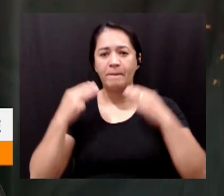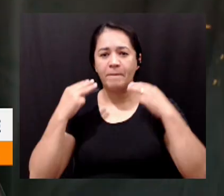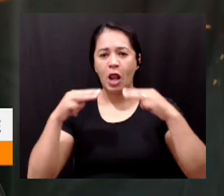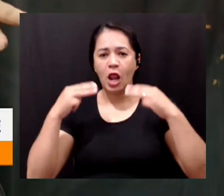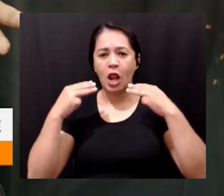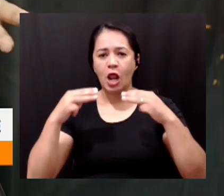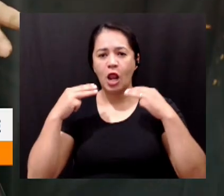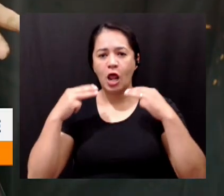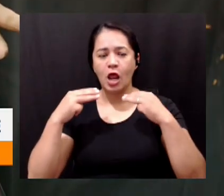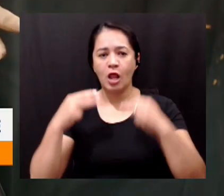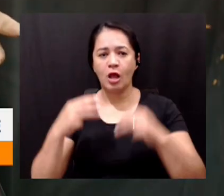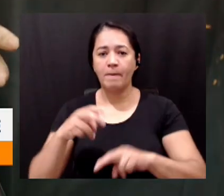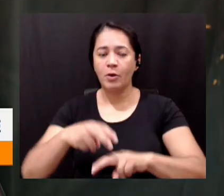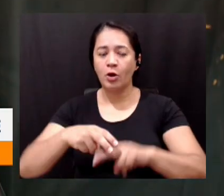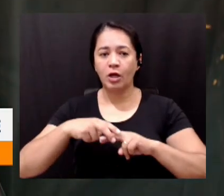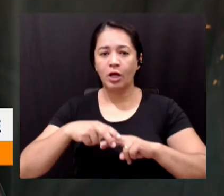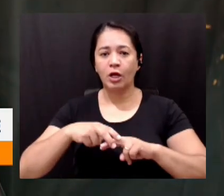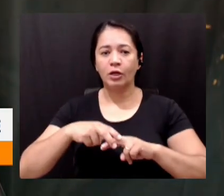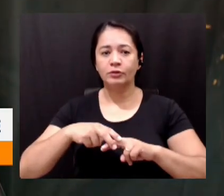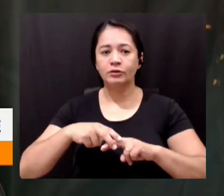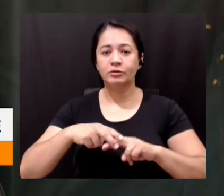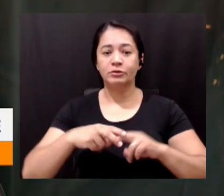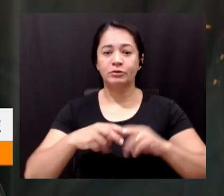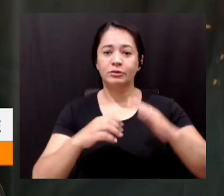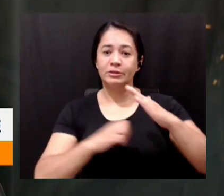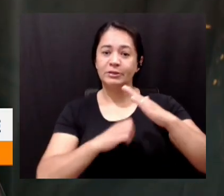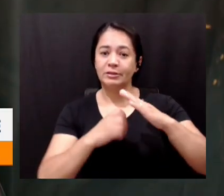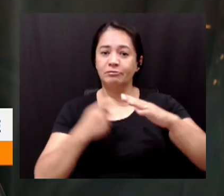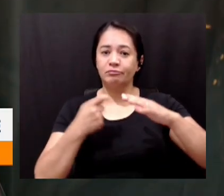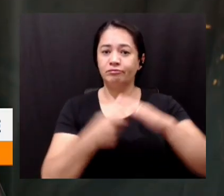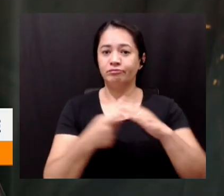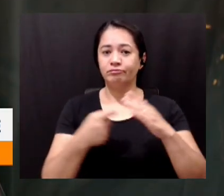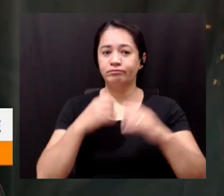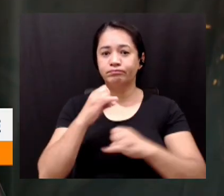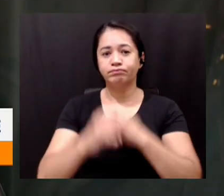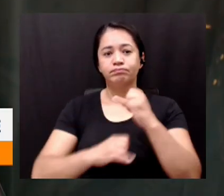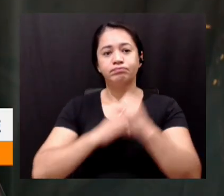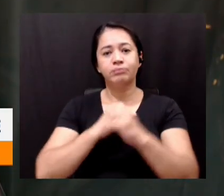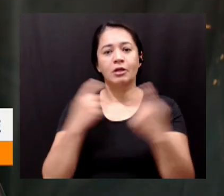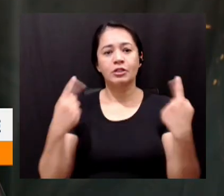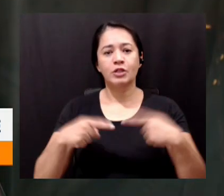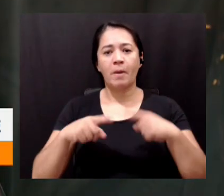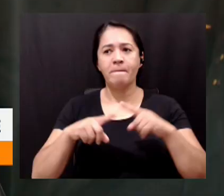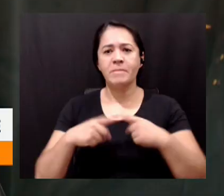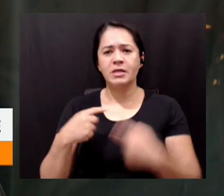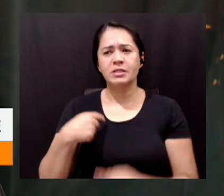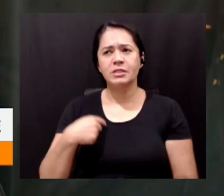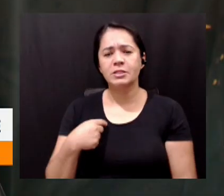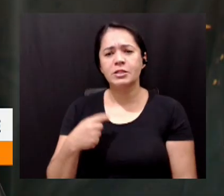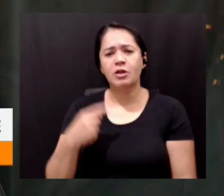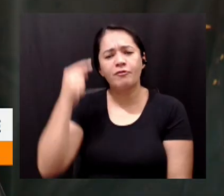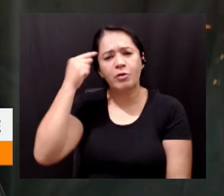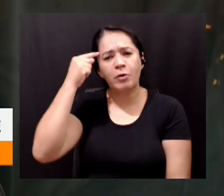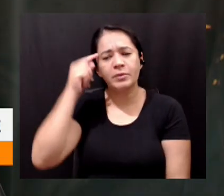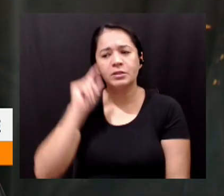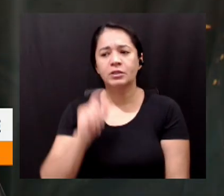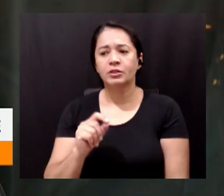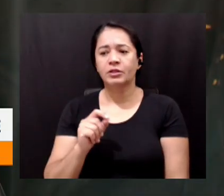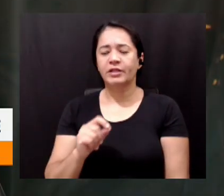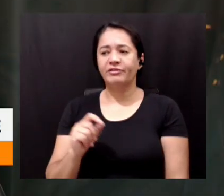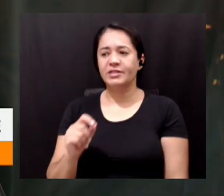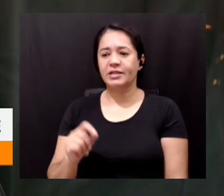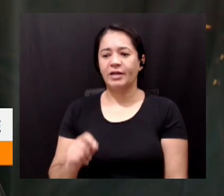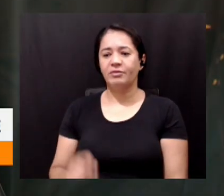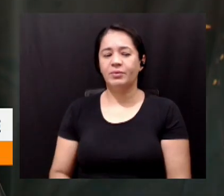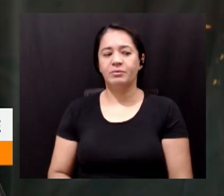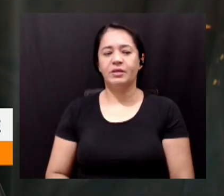conta aí das casas de aposta, né? Só que algo me chama a atenção, doutor Carlos, assim, essa